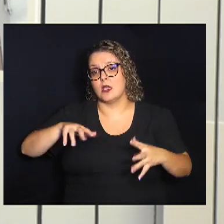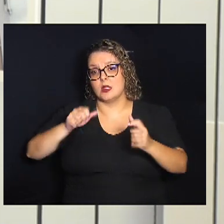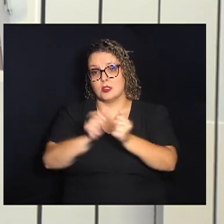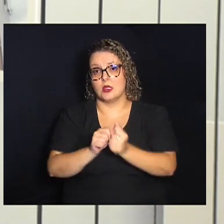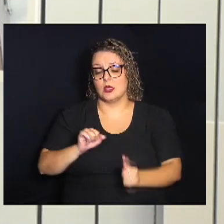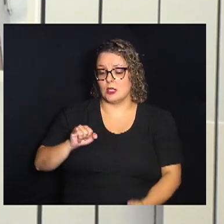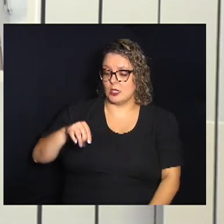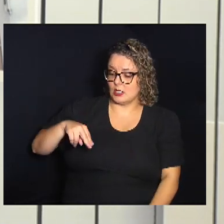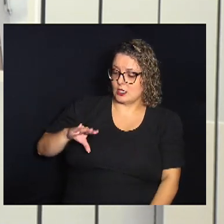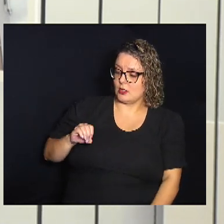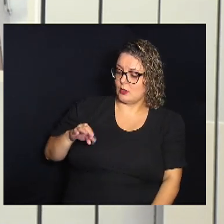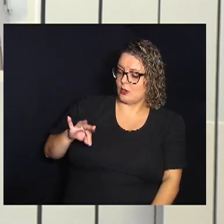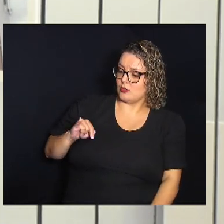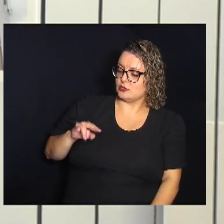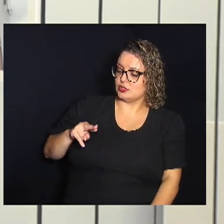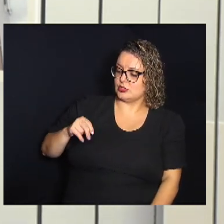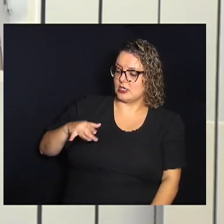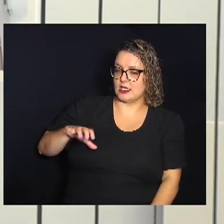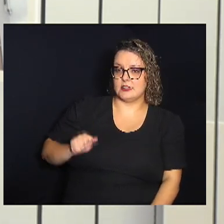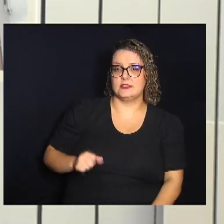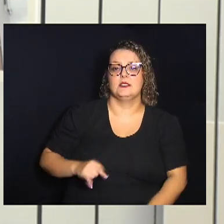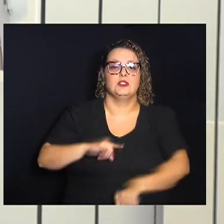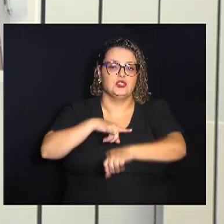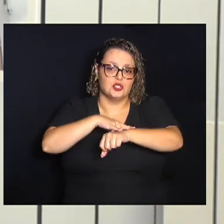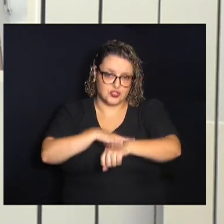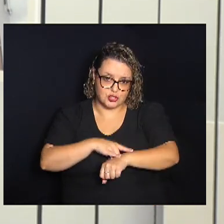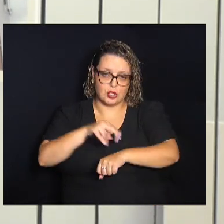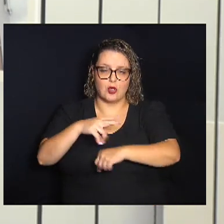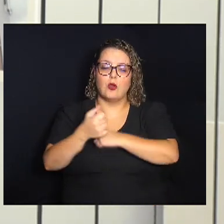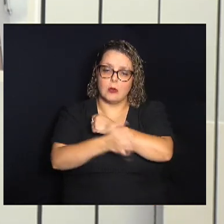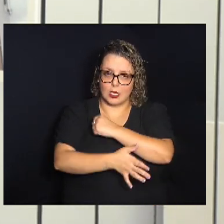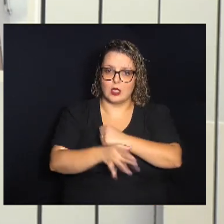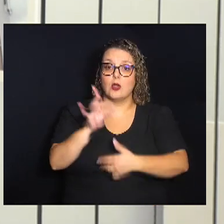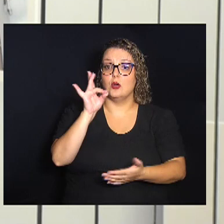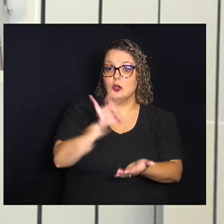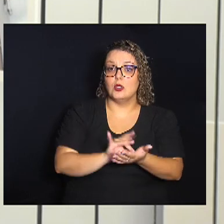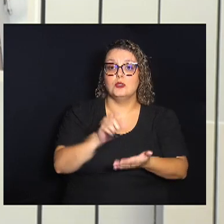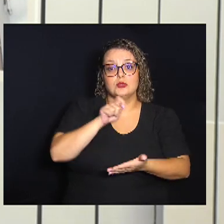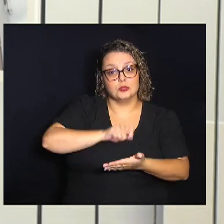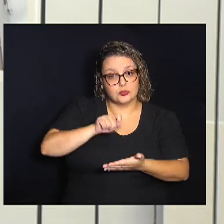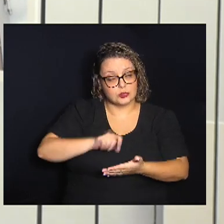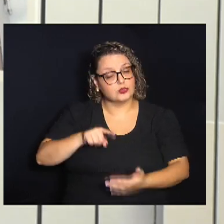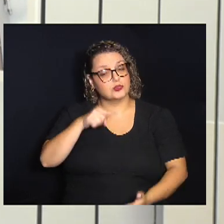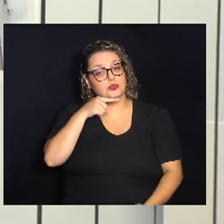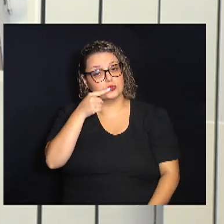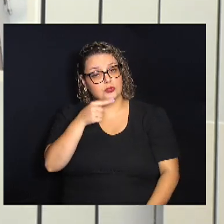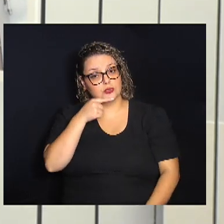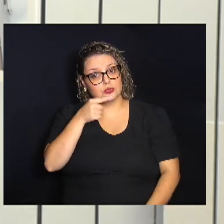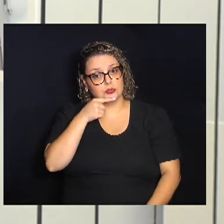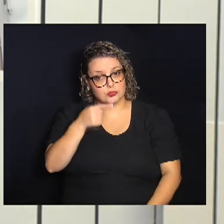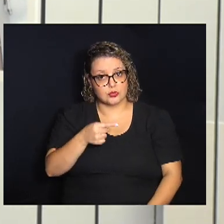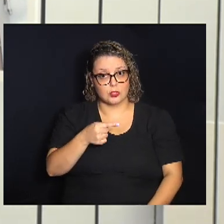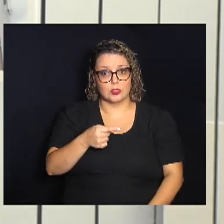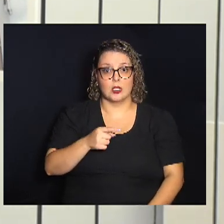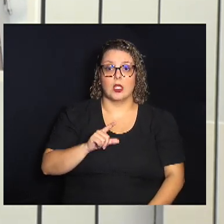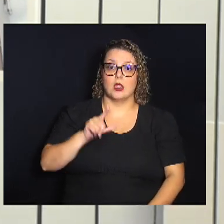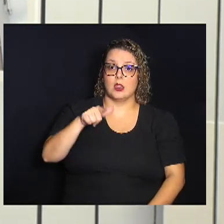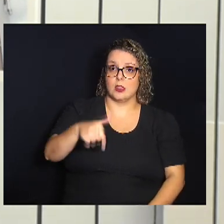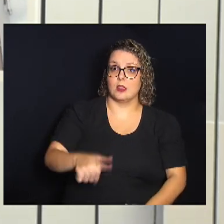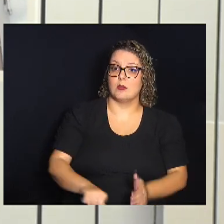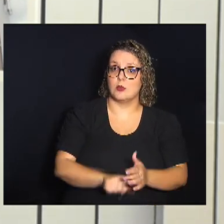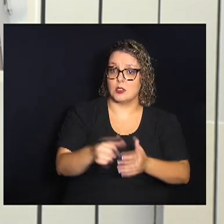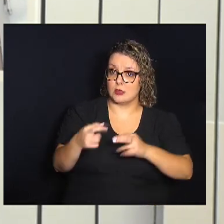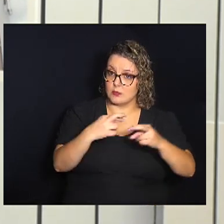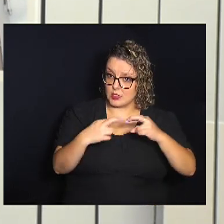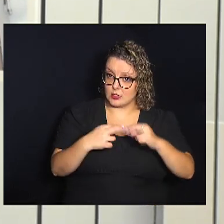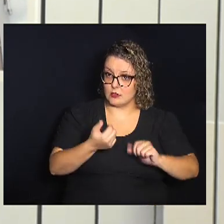incontinência urinária ou fecal. Originalmente, de autoria do vereador Eduardo Magoga, após a primeira análise,